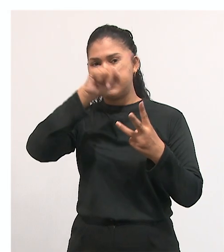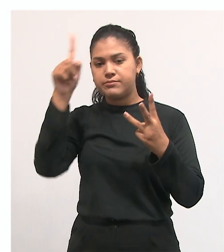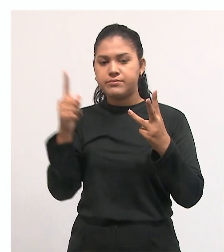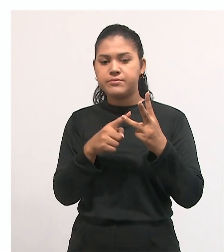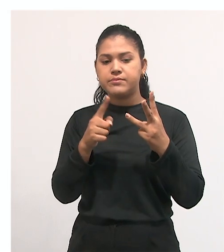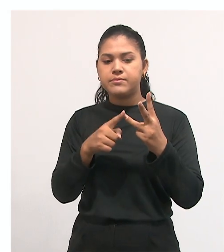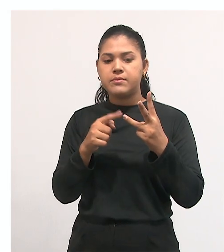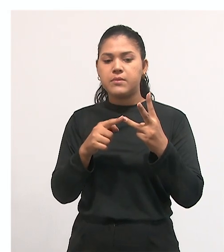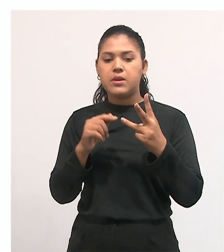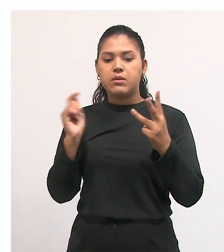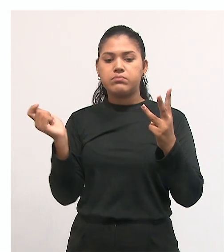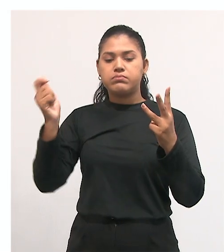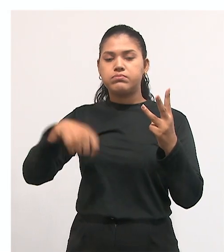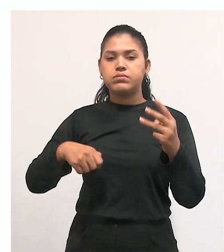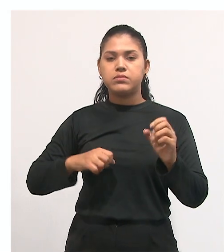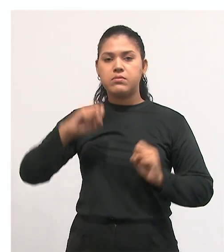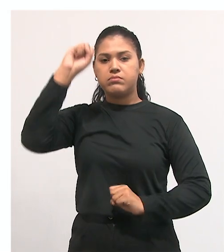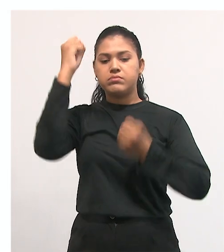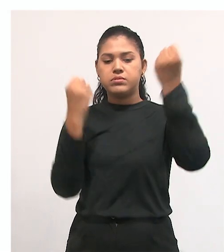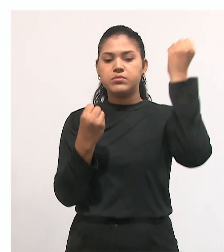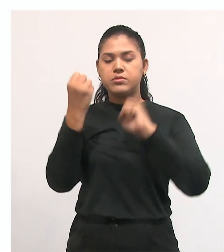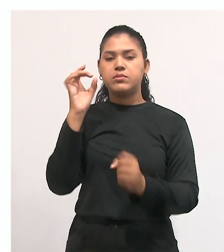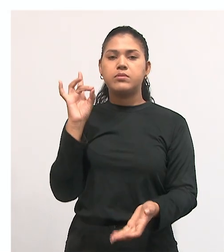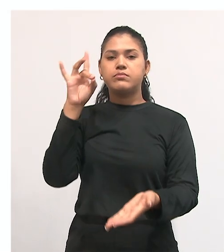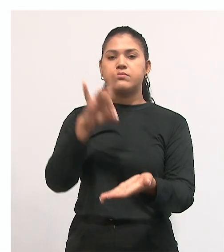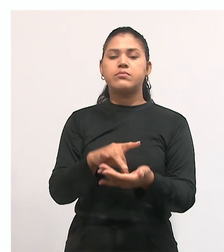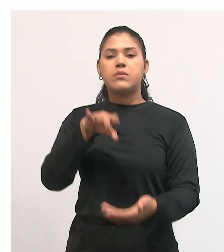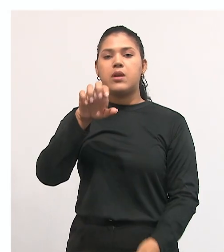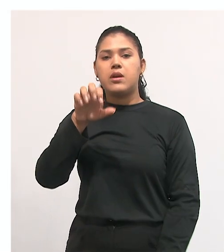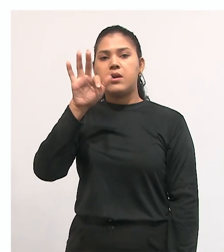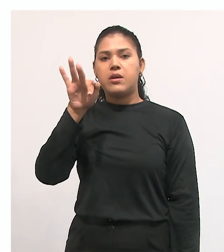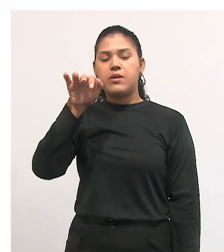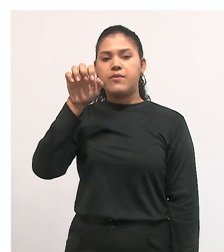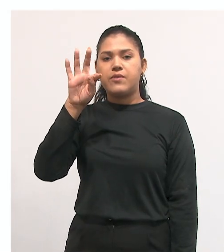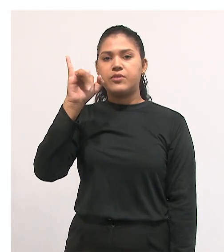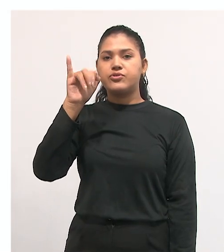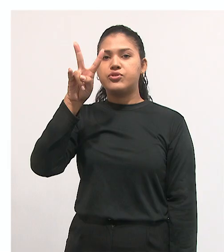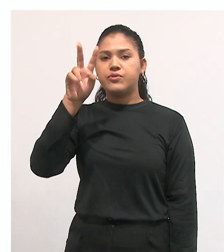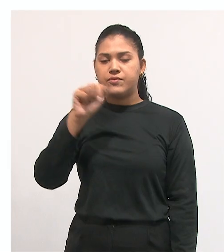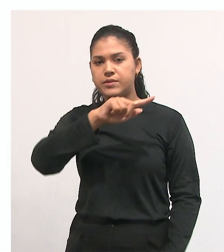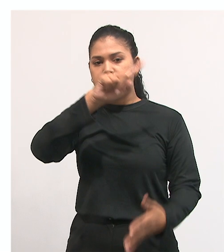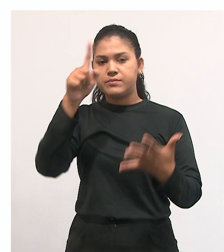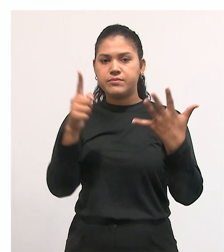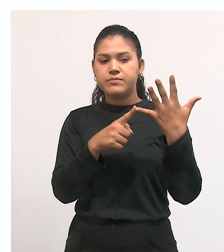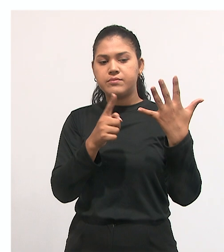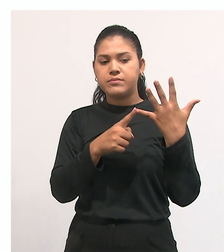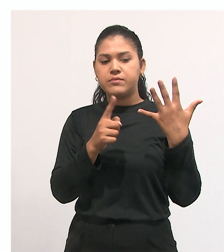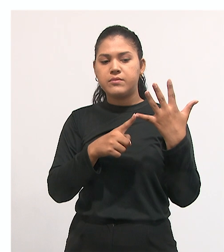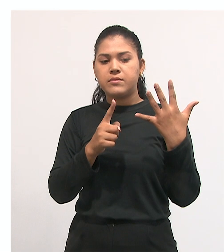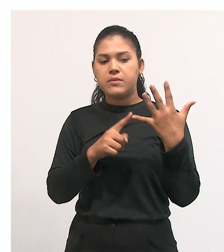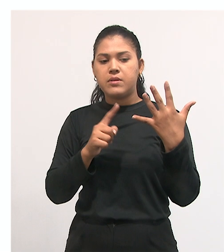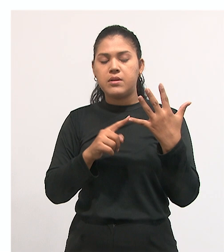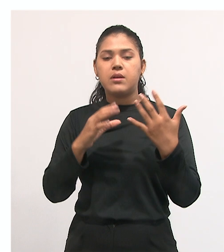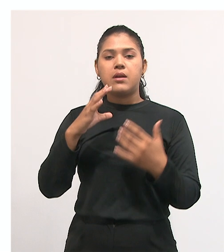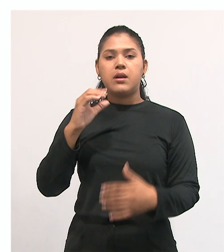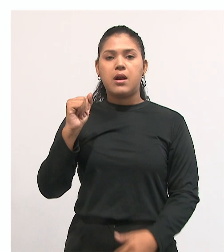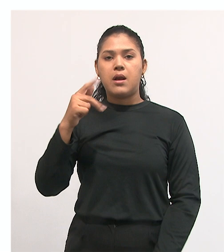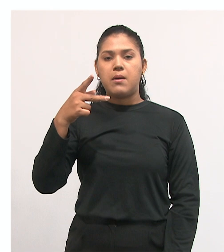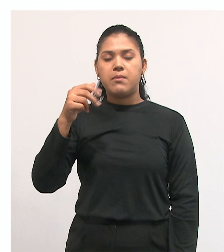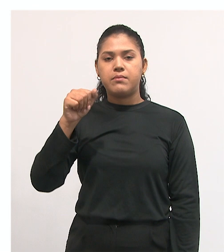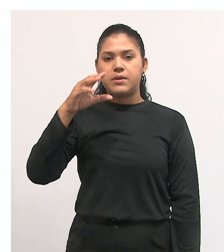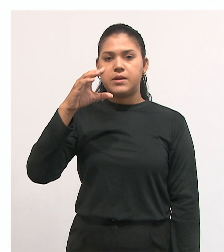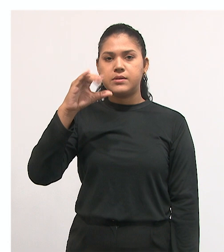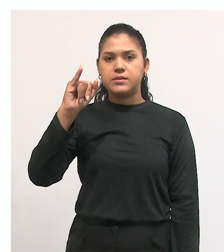capacidade produtiva efetiva e a capacidade produtiva realizada. Veremos agora cada